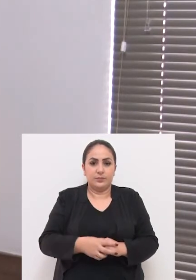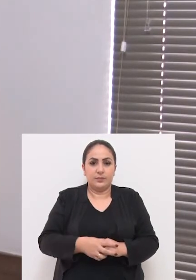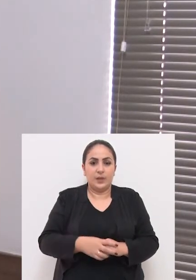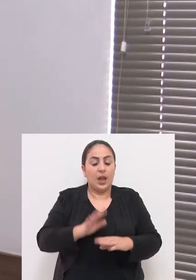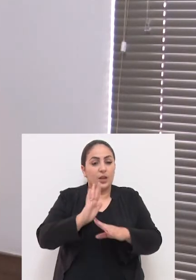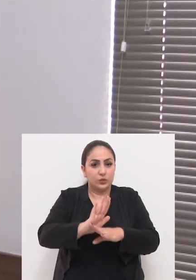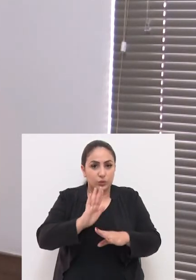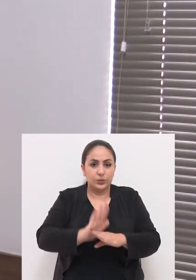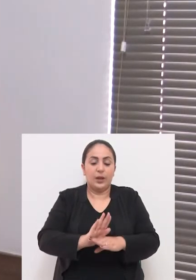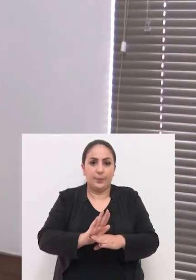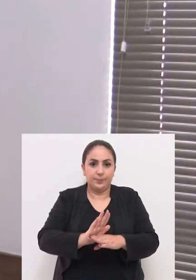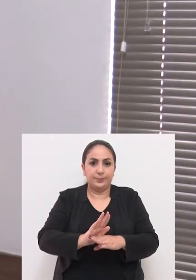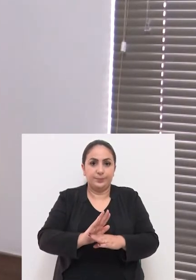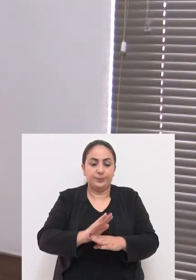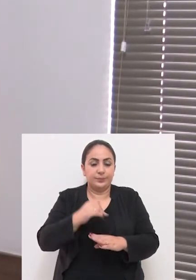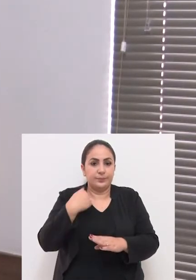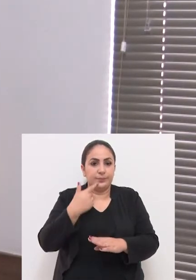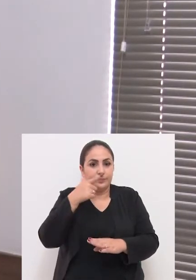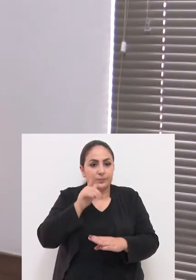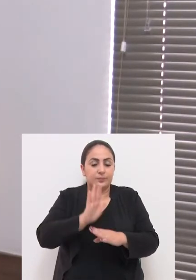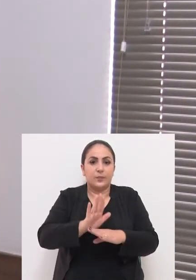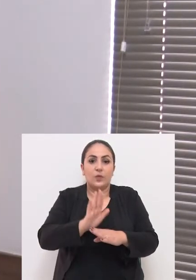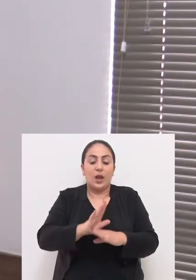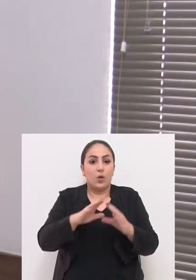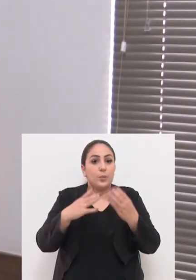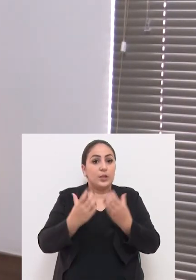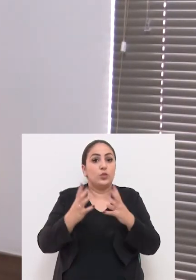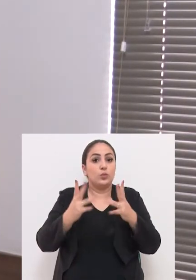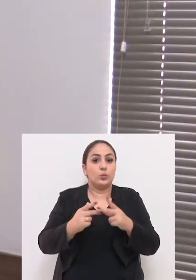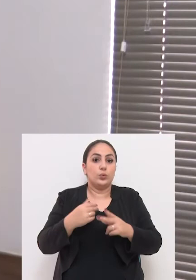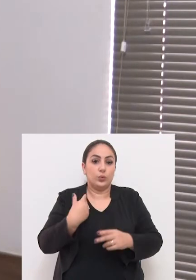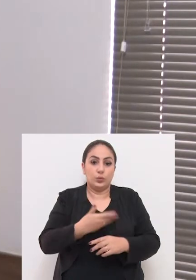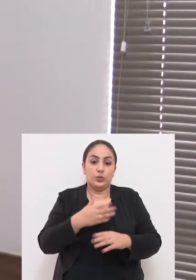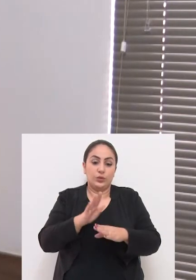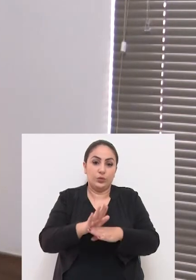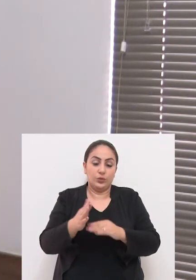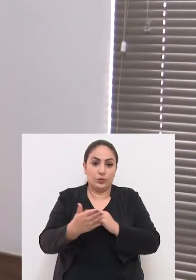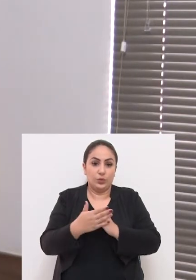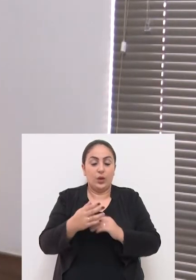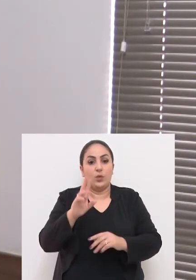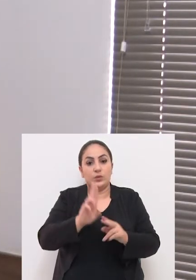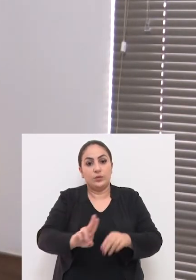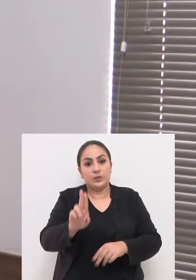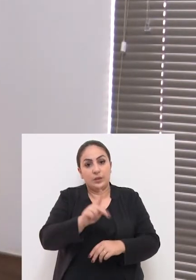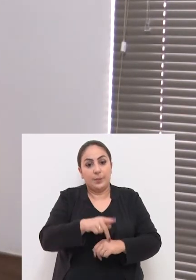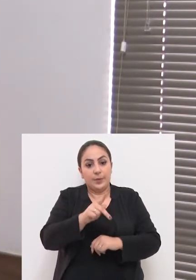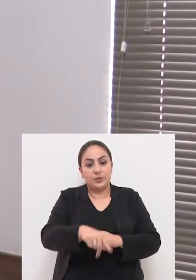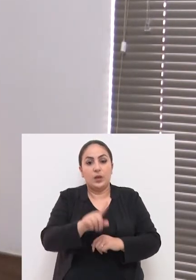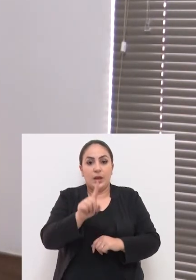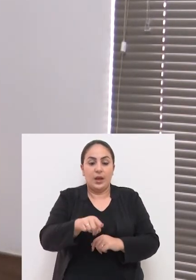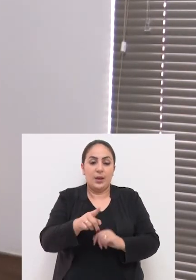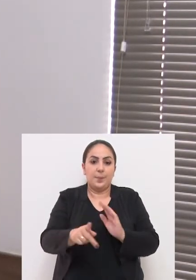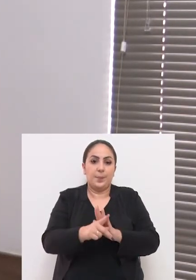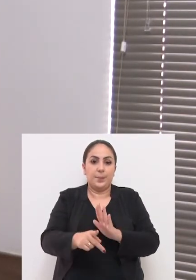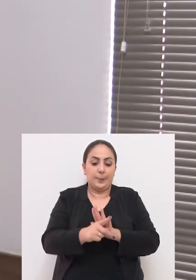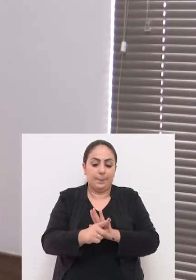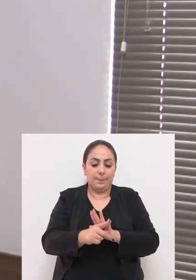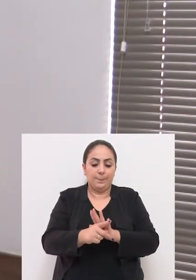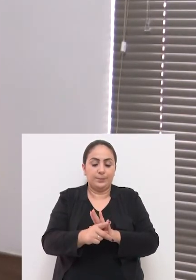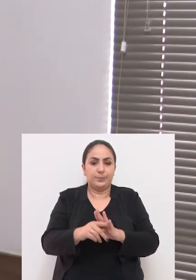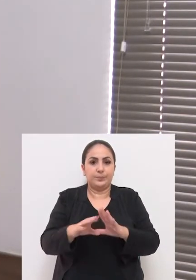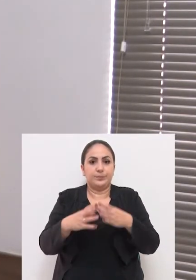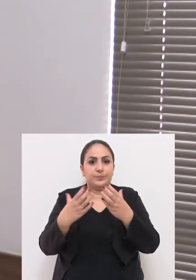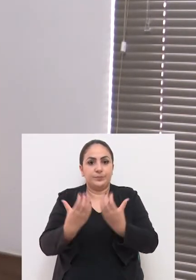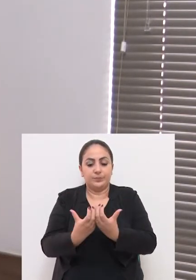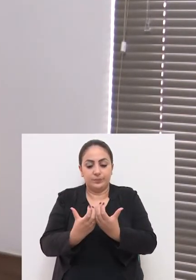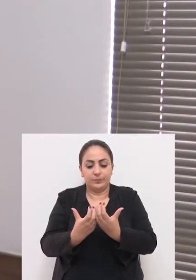possa retribuir, né? Retribuir à comunidade tudo aquilo que ela nos deu. A Universidade de Passo Fundo é uma